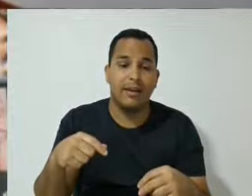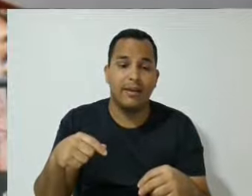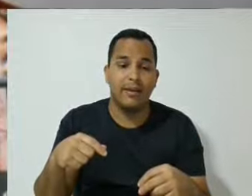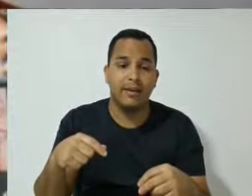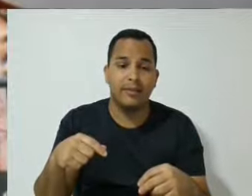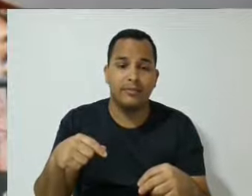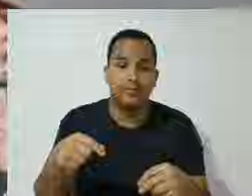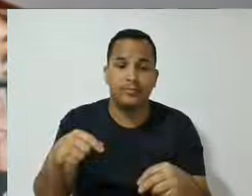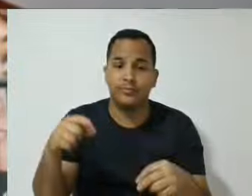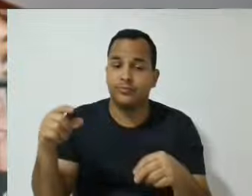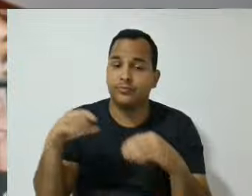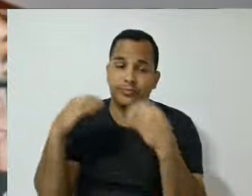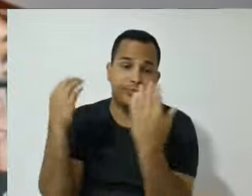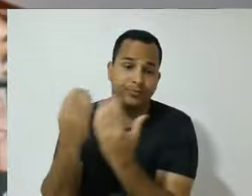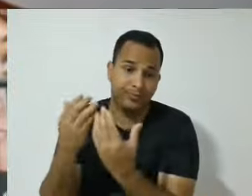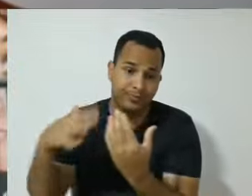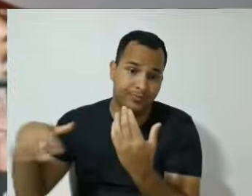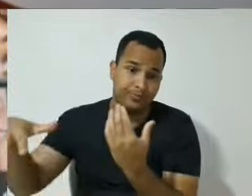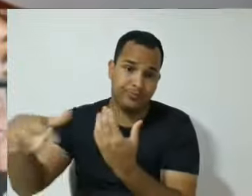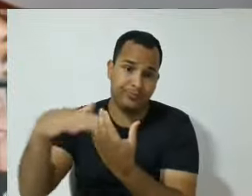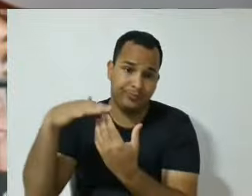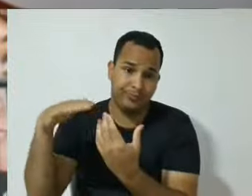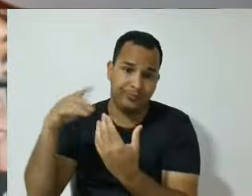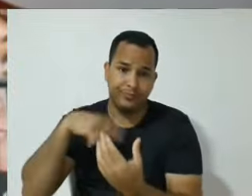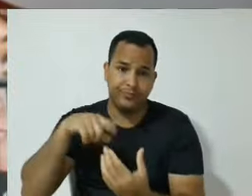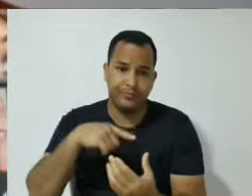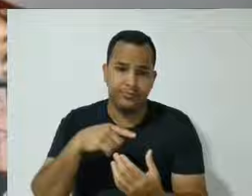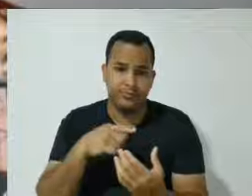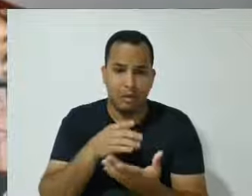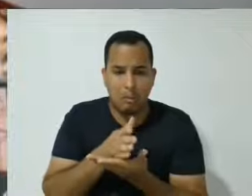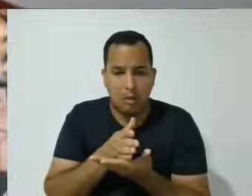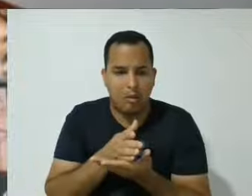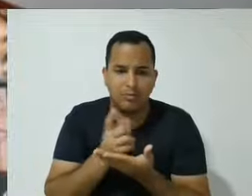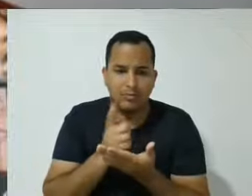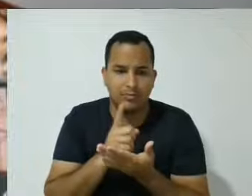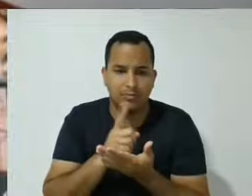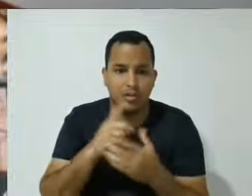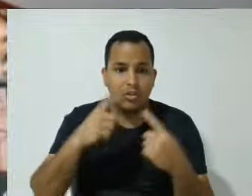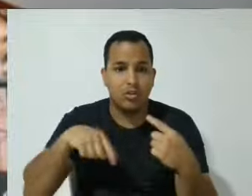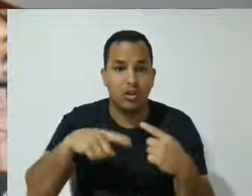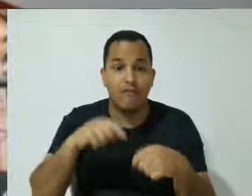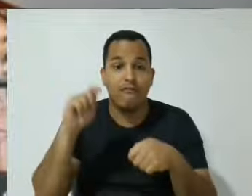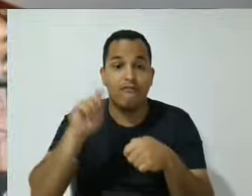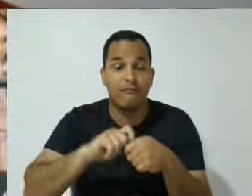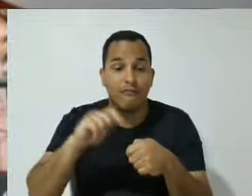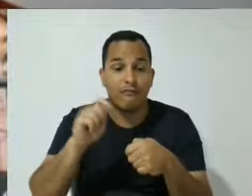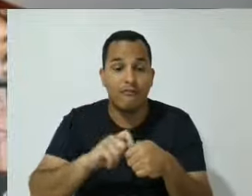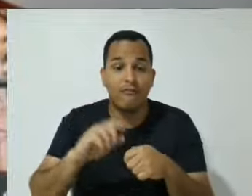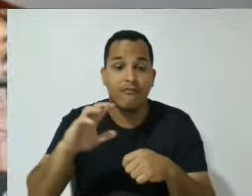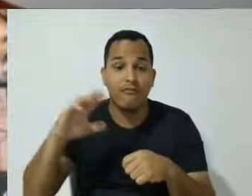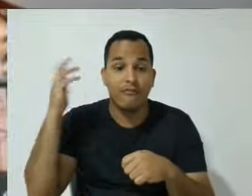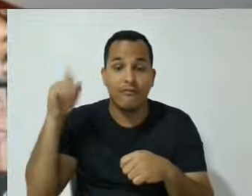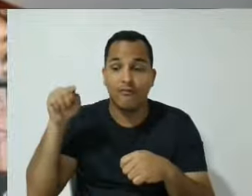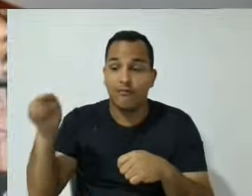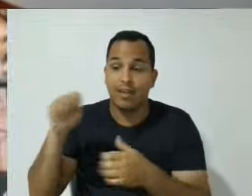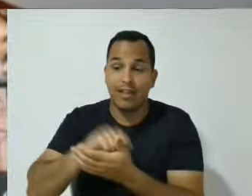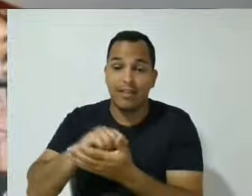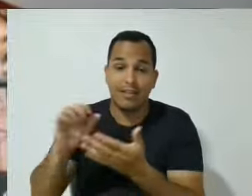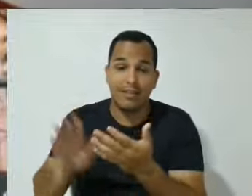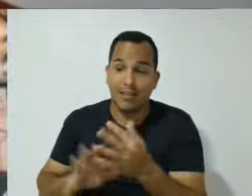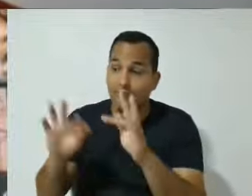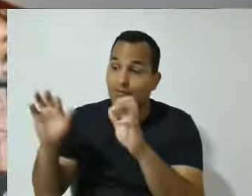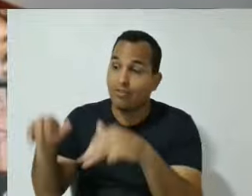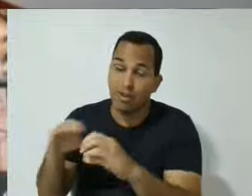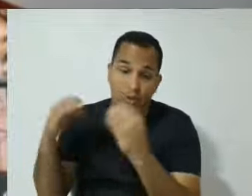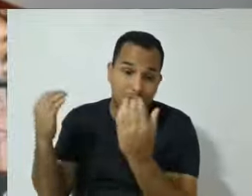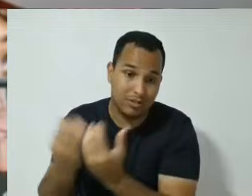periferias. Nós não somos da área meio. Nós fazemos, exercemos atividades finalísticas,